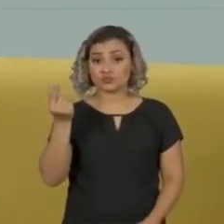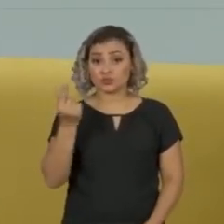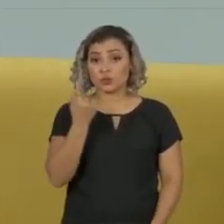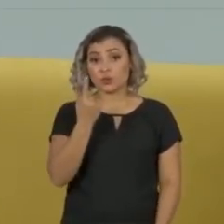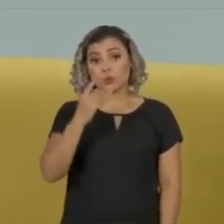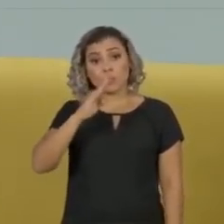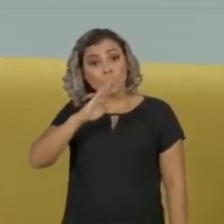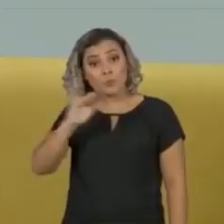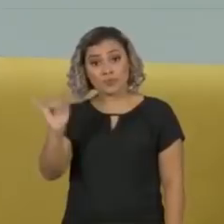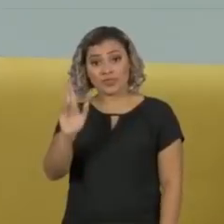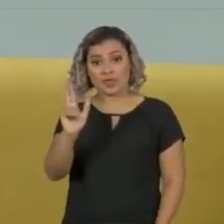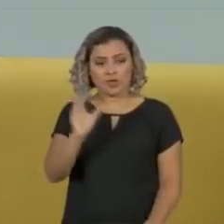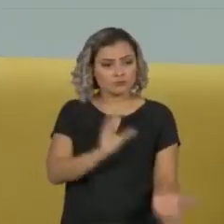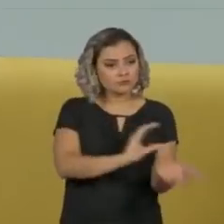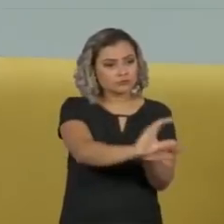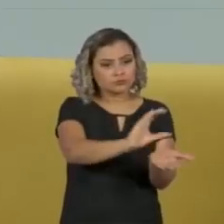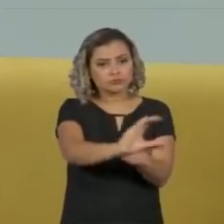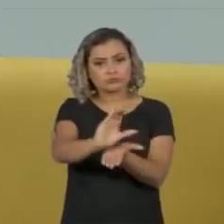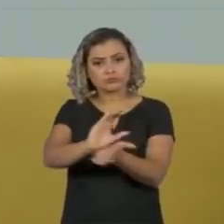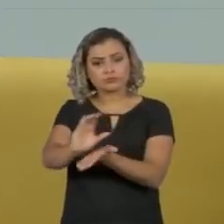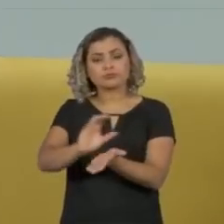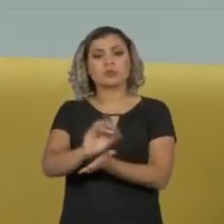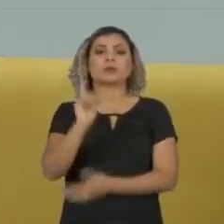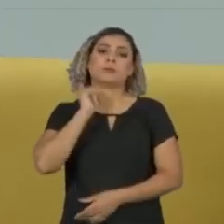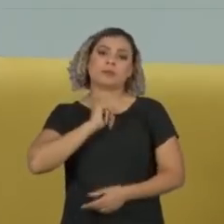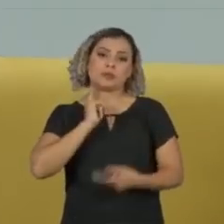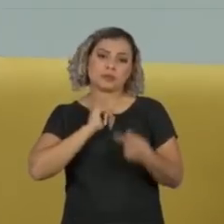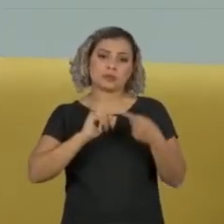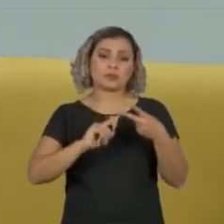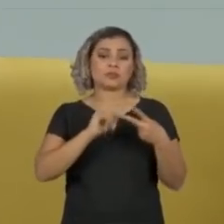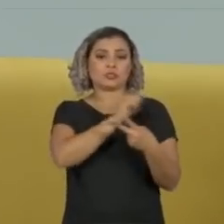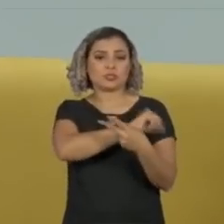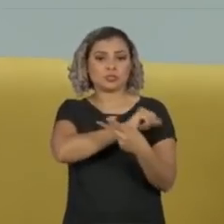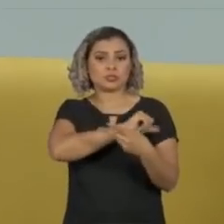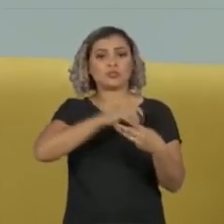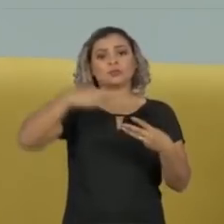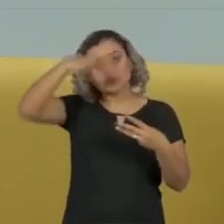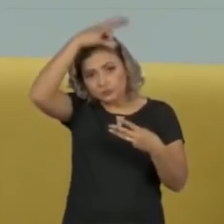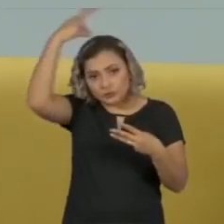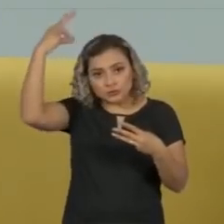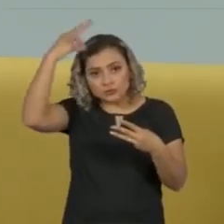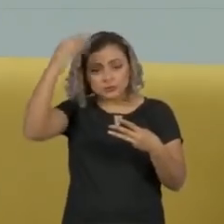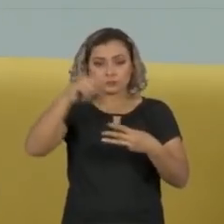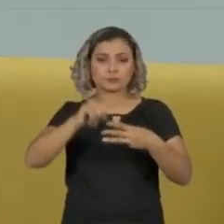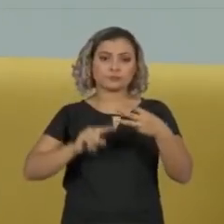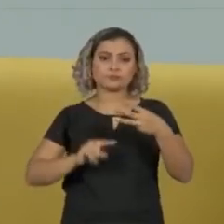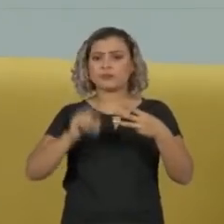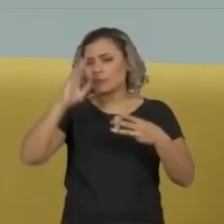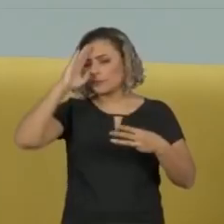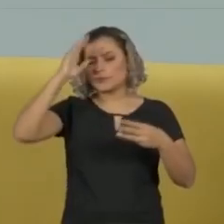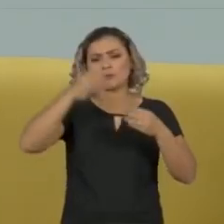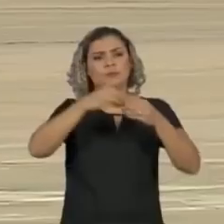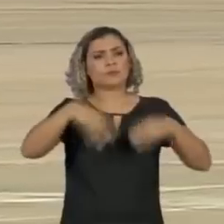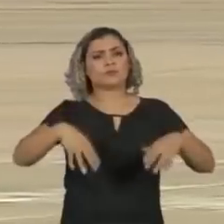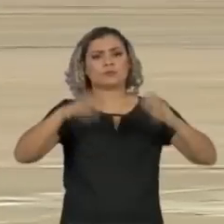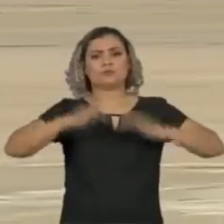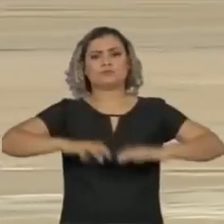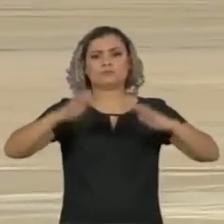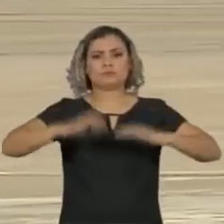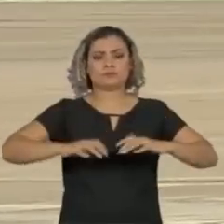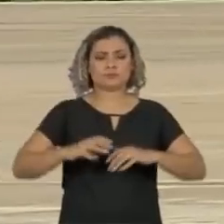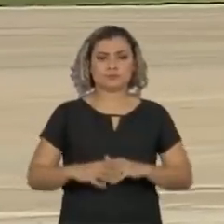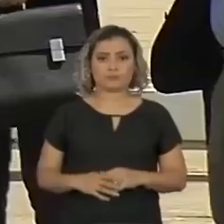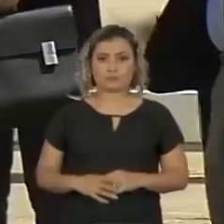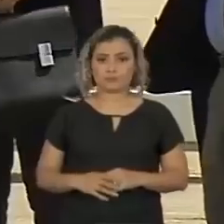R$1 bilhão para os estados de Minas Gerais, Rio de Janeiro e Espírito Santo, atingidos pelos temporais.